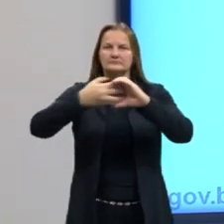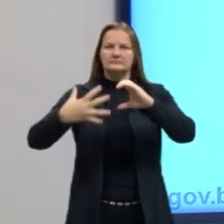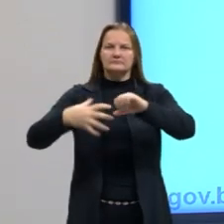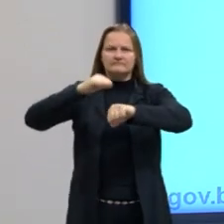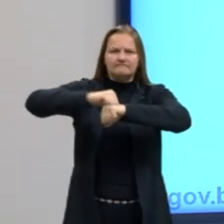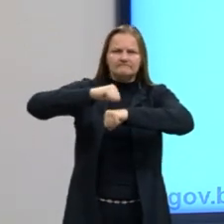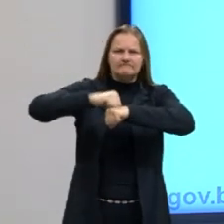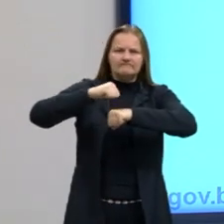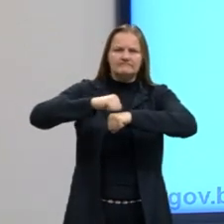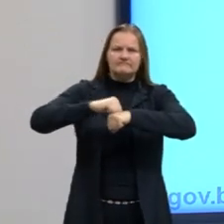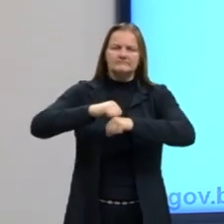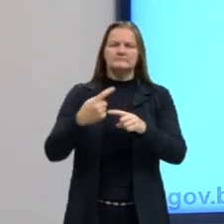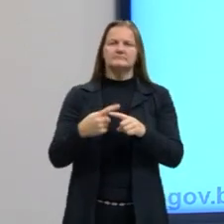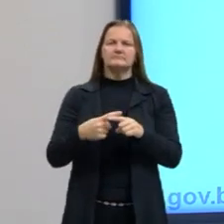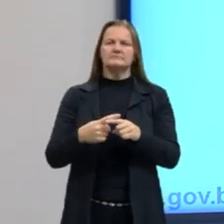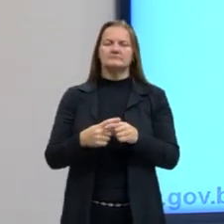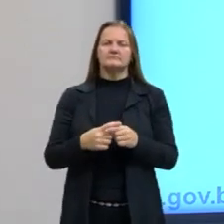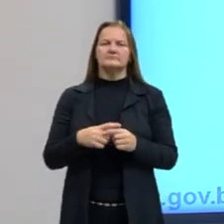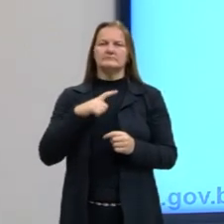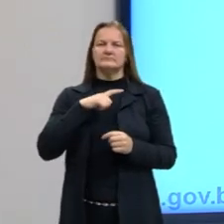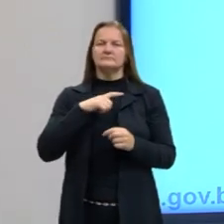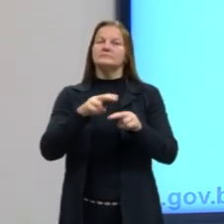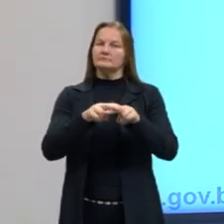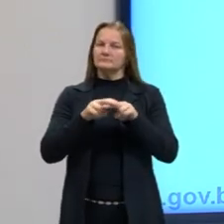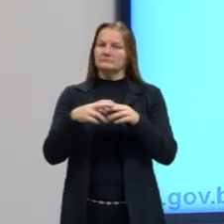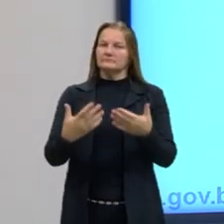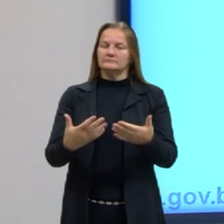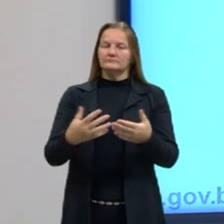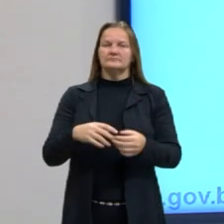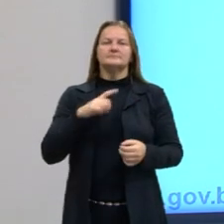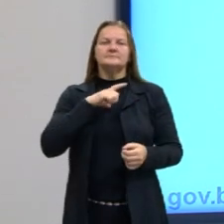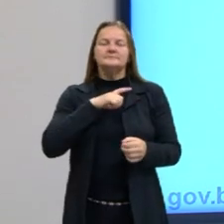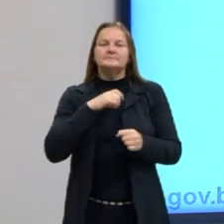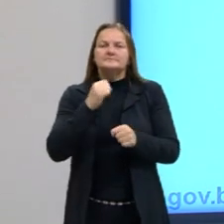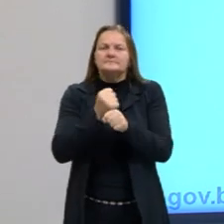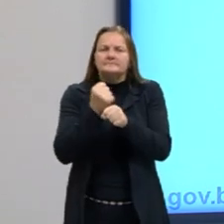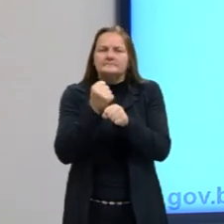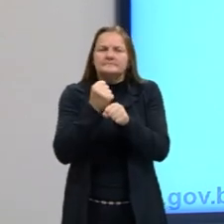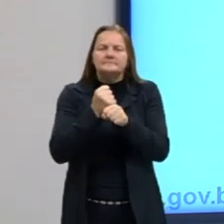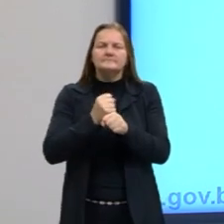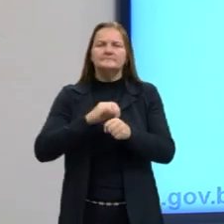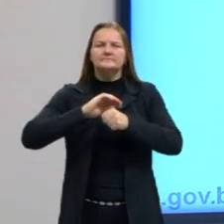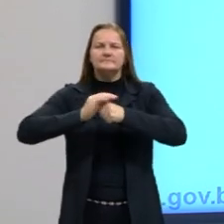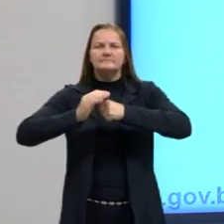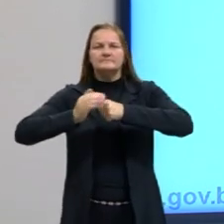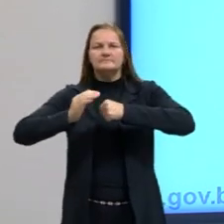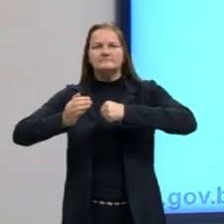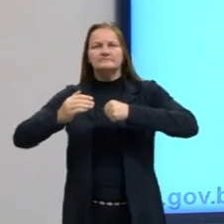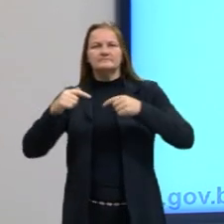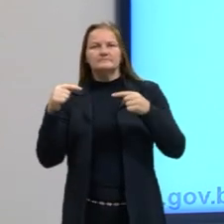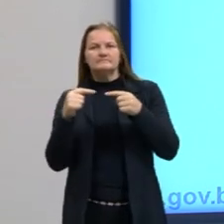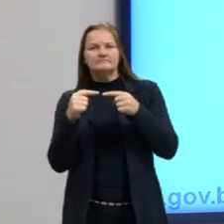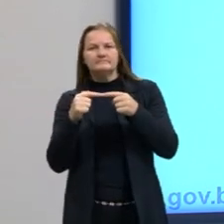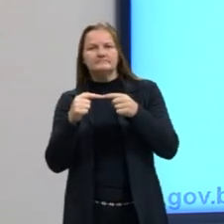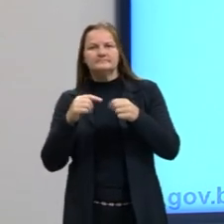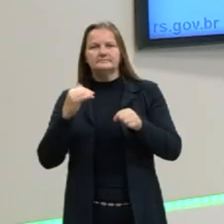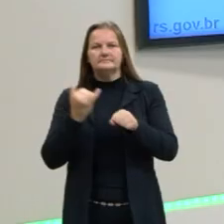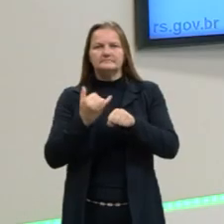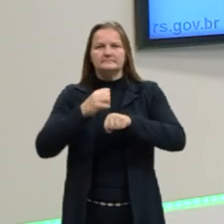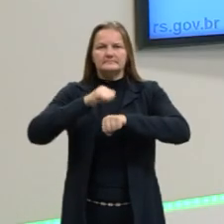sólido rígido né então ocorre a formação como eu falei das ligas metálicas aqui até trouxe